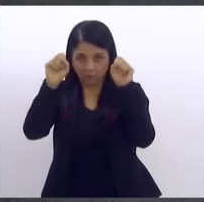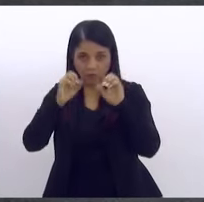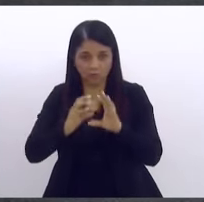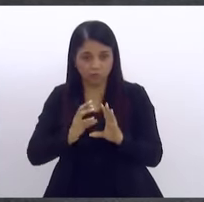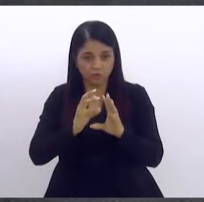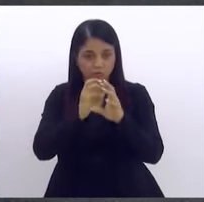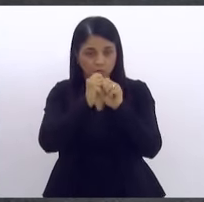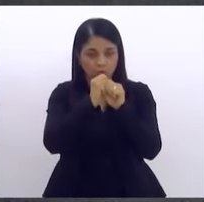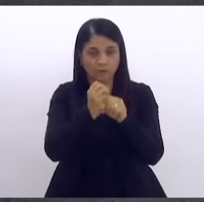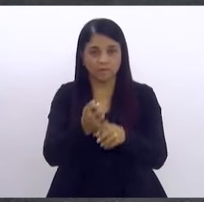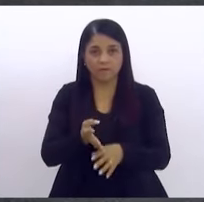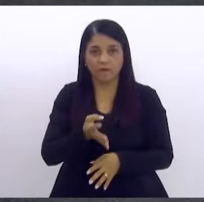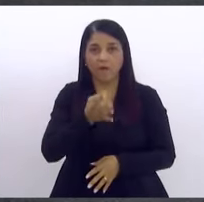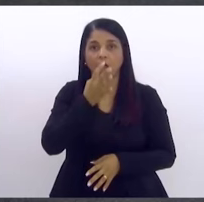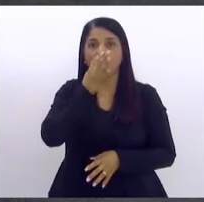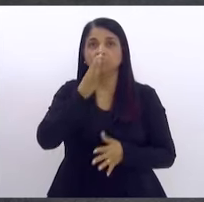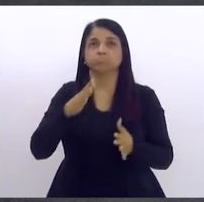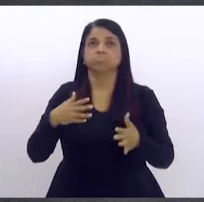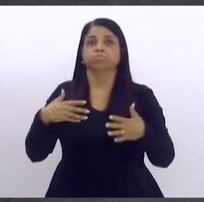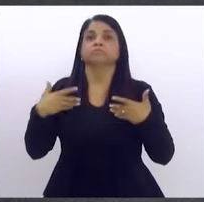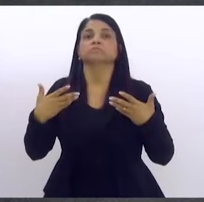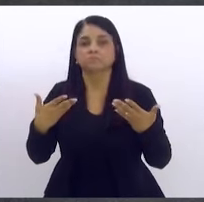em estado de choque,